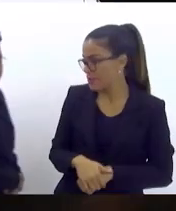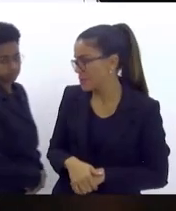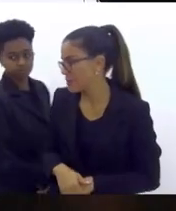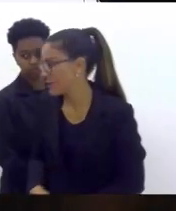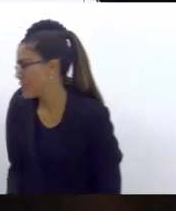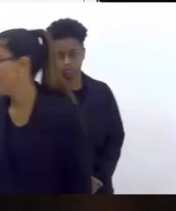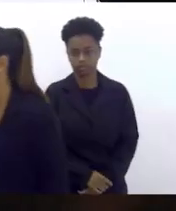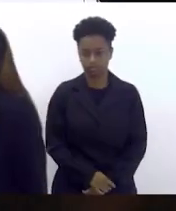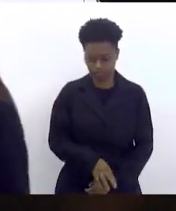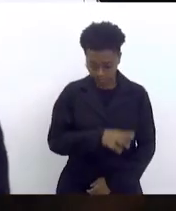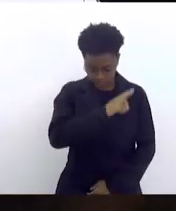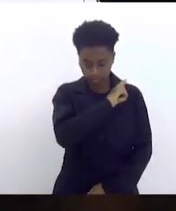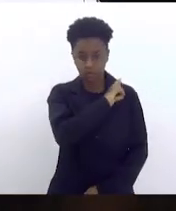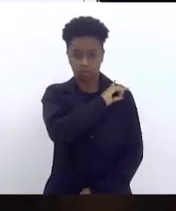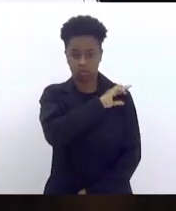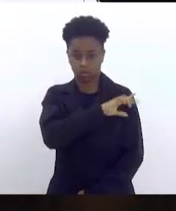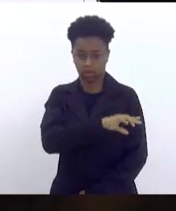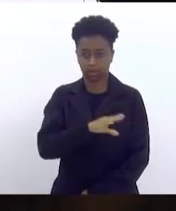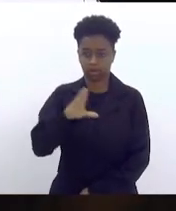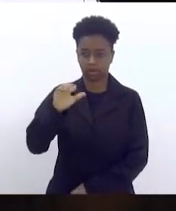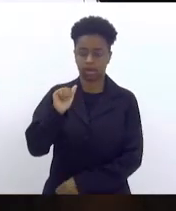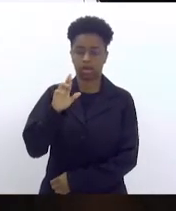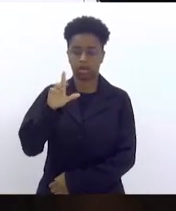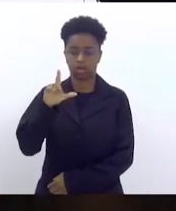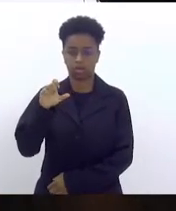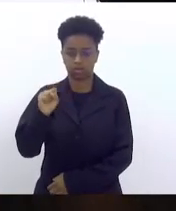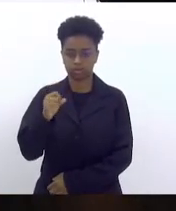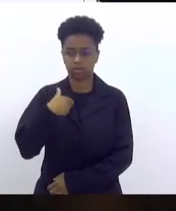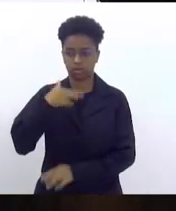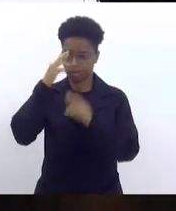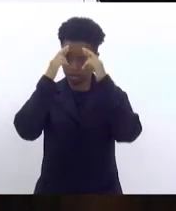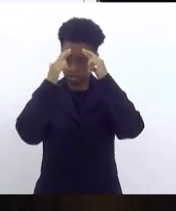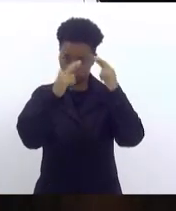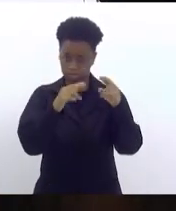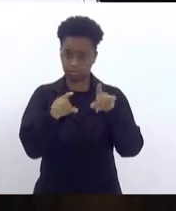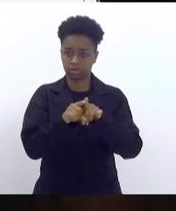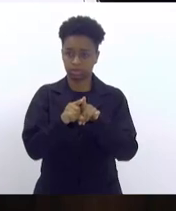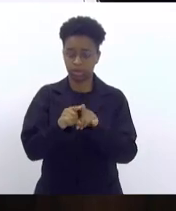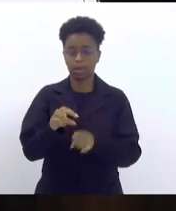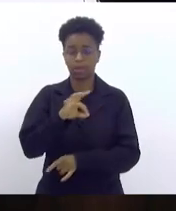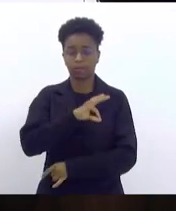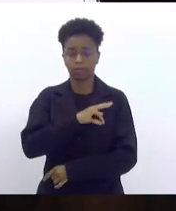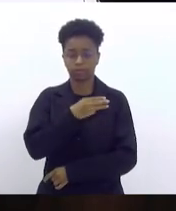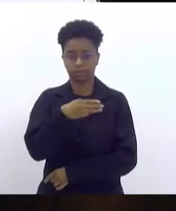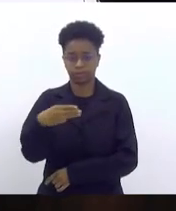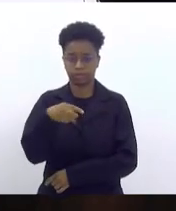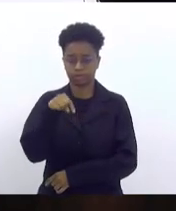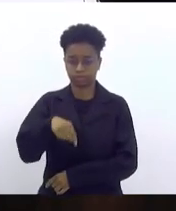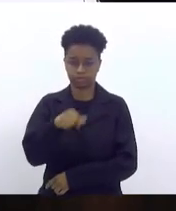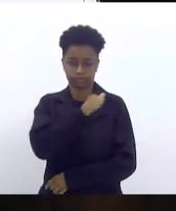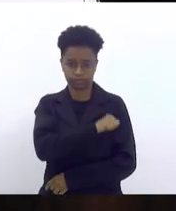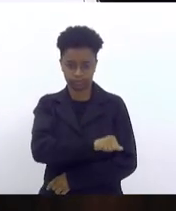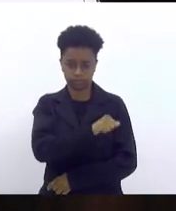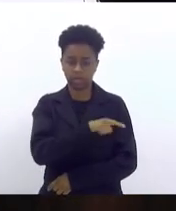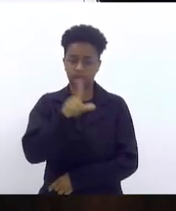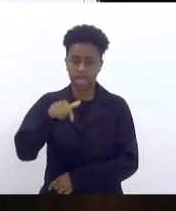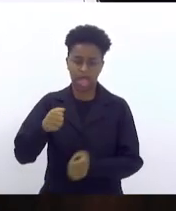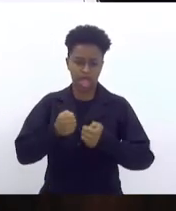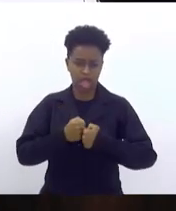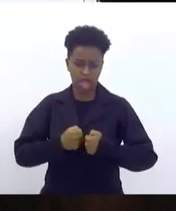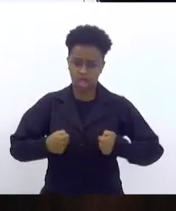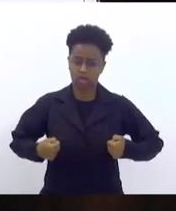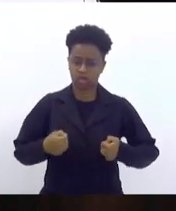Tenente Coronel Carlos Eduardo Voice Celeste tem todo o meu respeito a Polícia Militar do Estado do Rio de Janeiro são os heróis